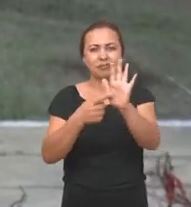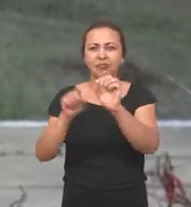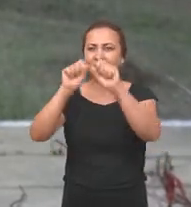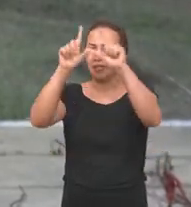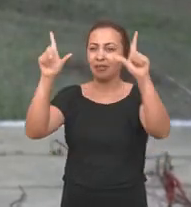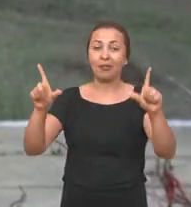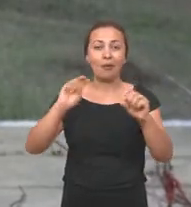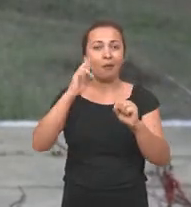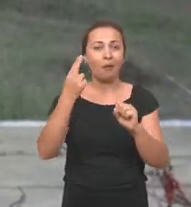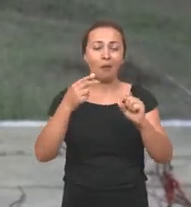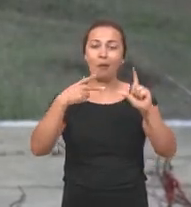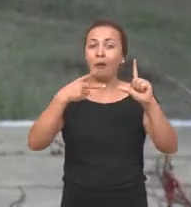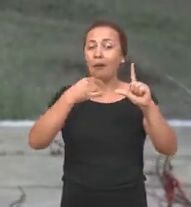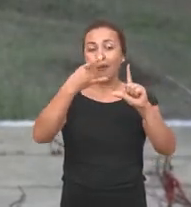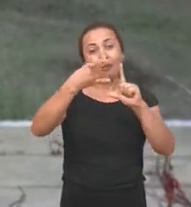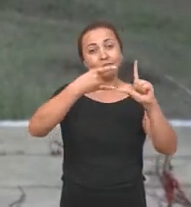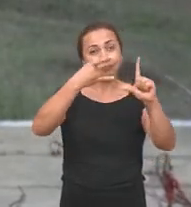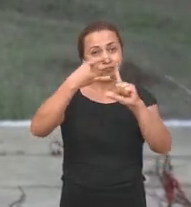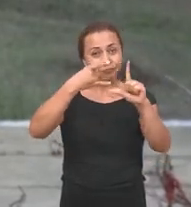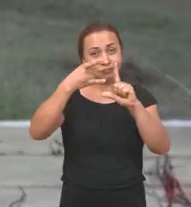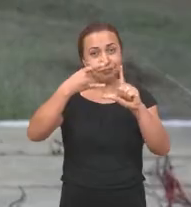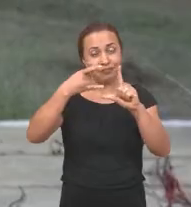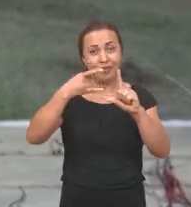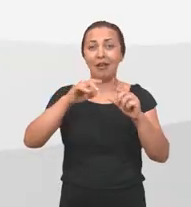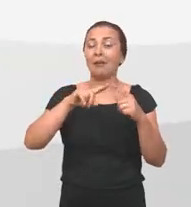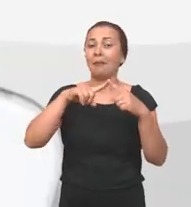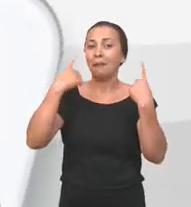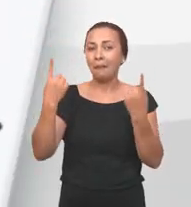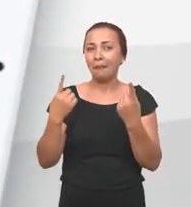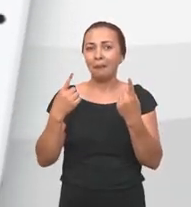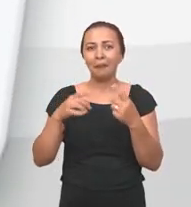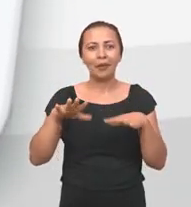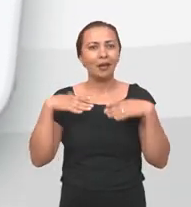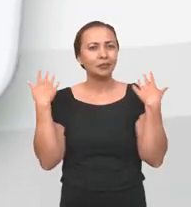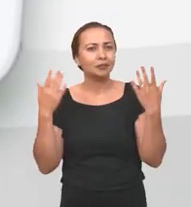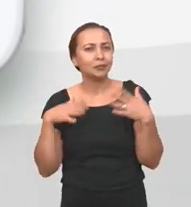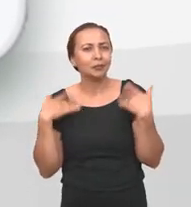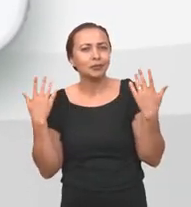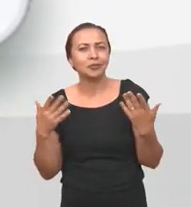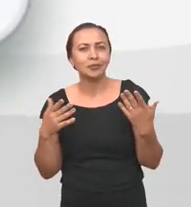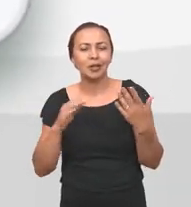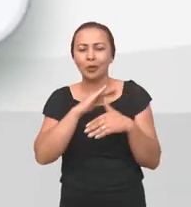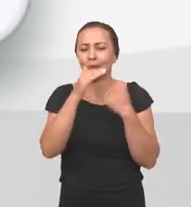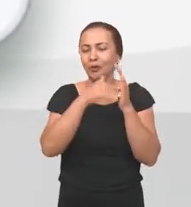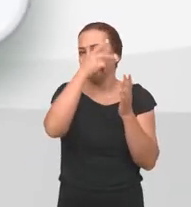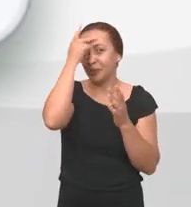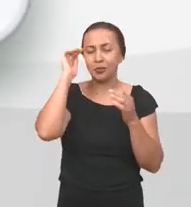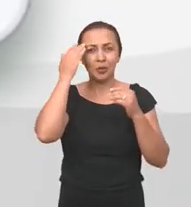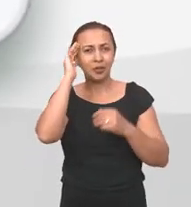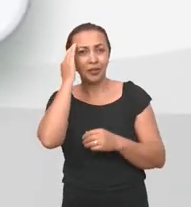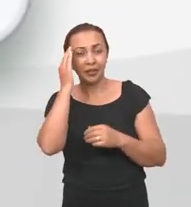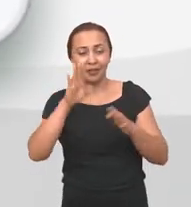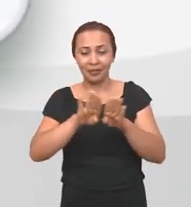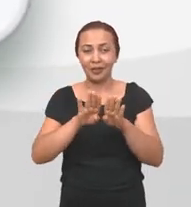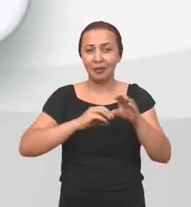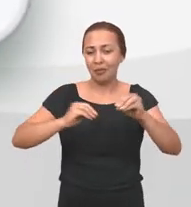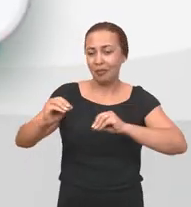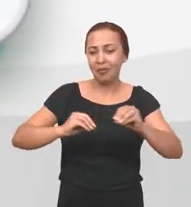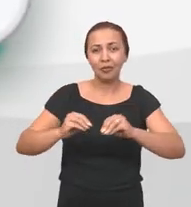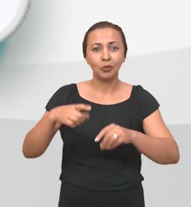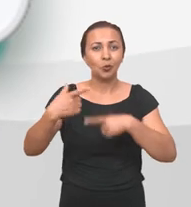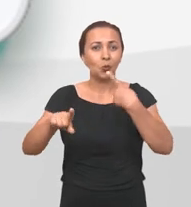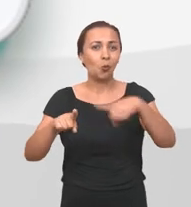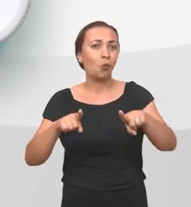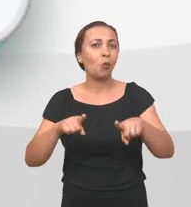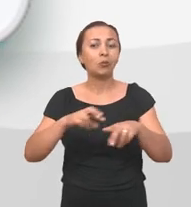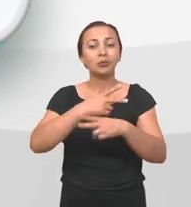ou lives como a gente tem hoje, mas uma forma lúdica, uma forma que todo mundo entende e que também mexe com outras